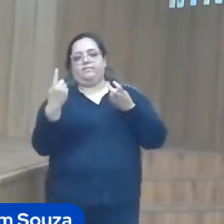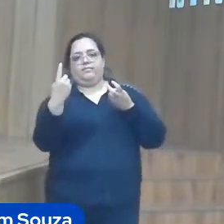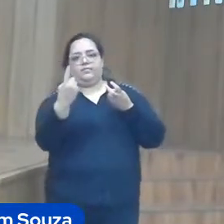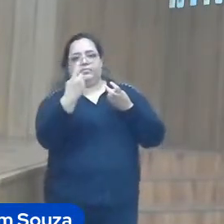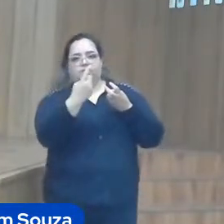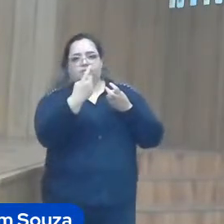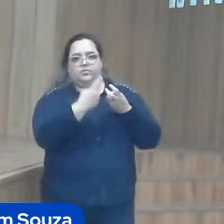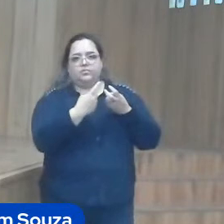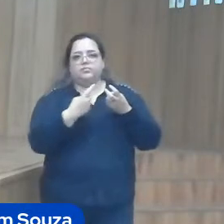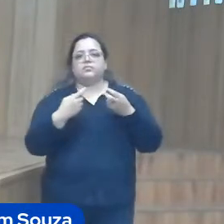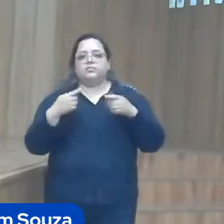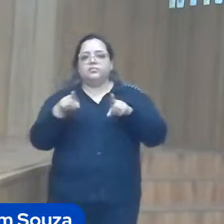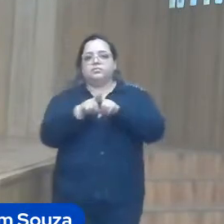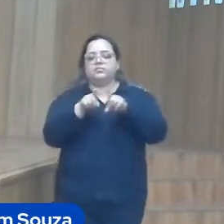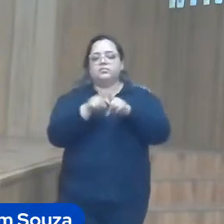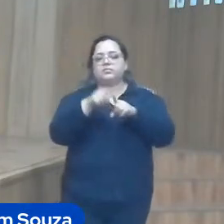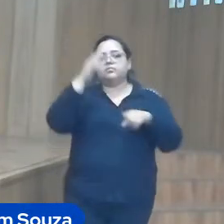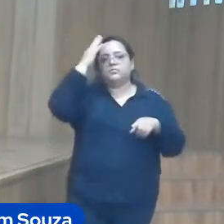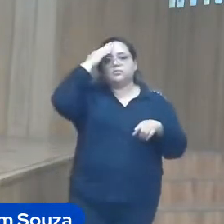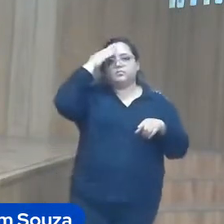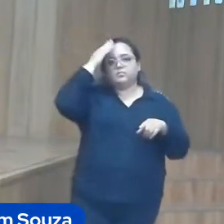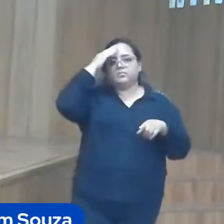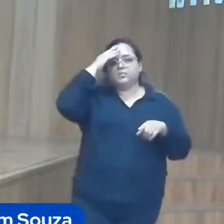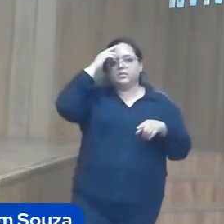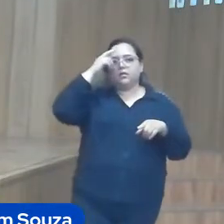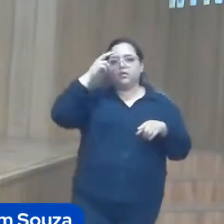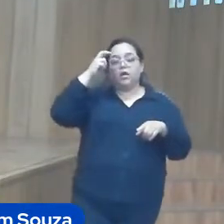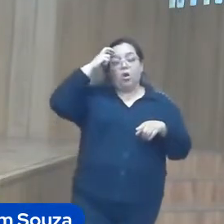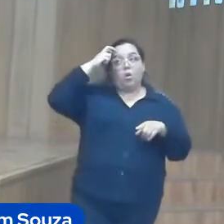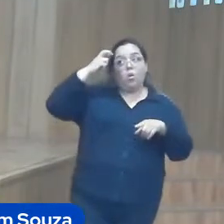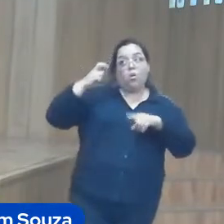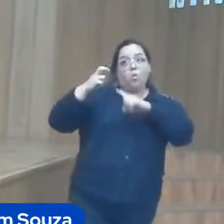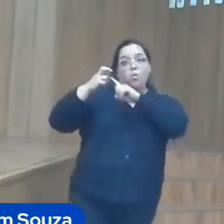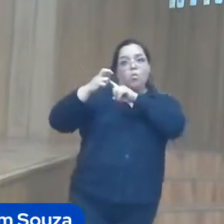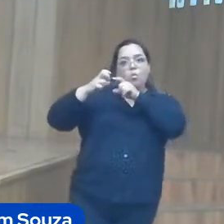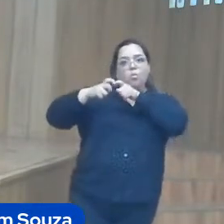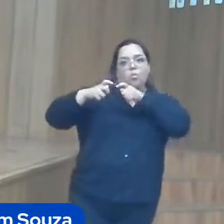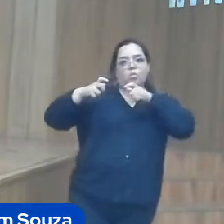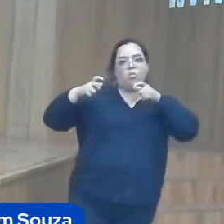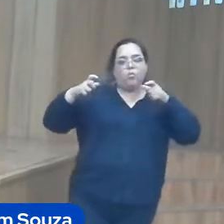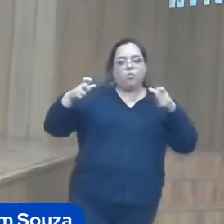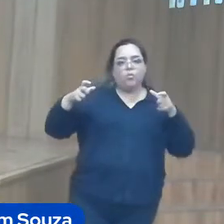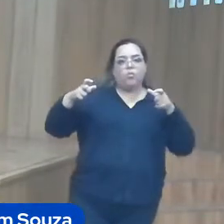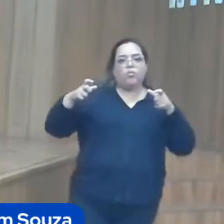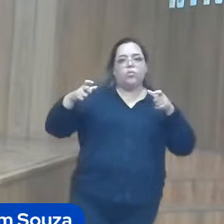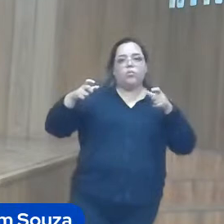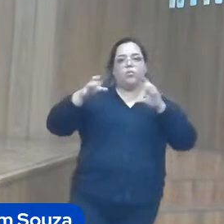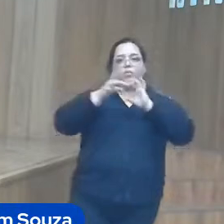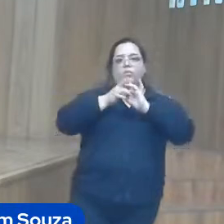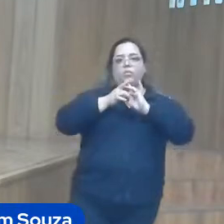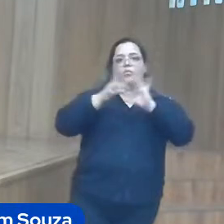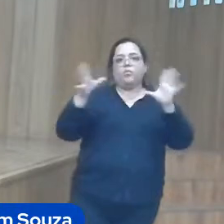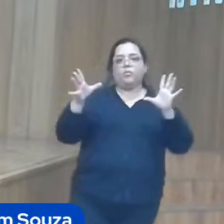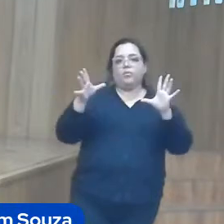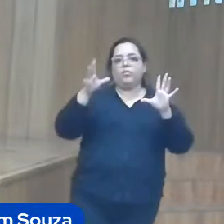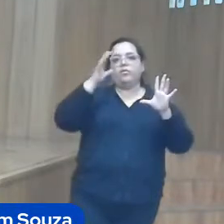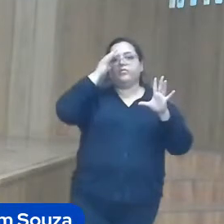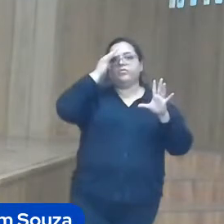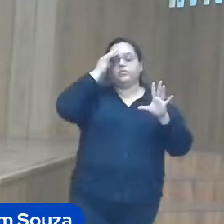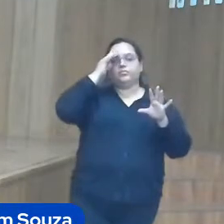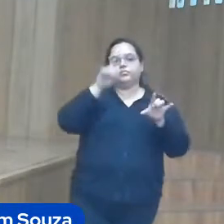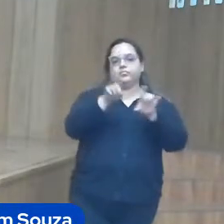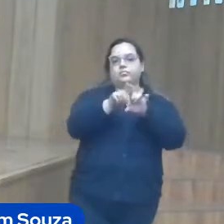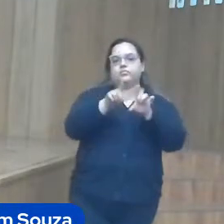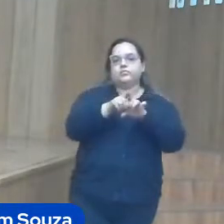olhe cada um e que entenda a dimensão cultural que a ele o permeia e adere